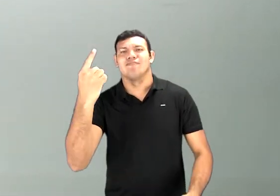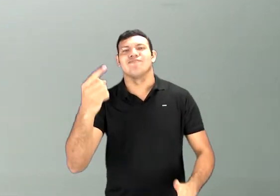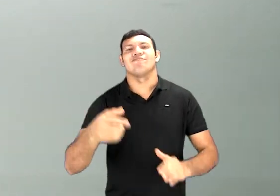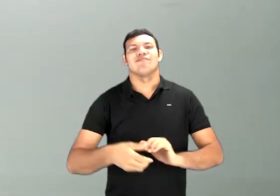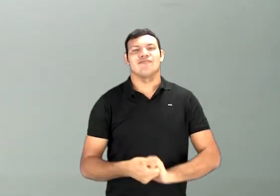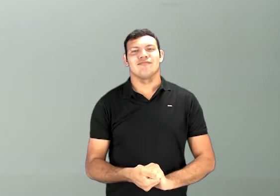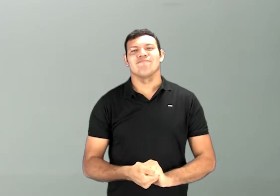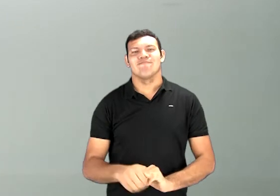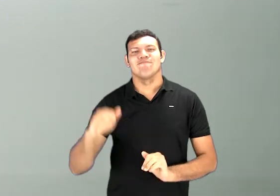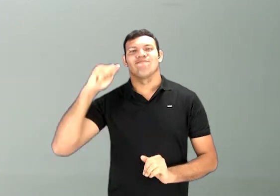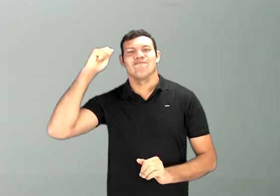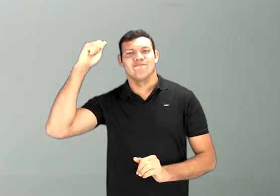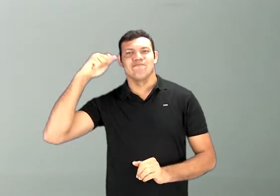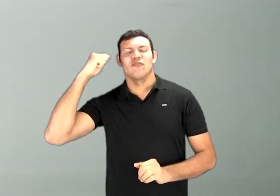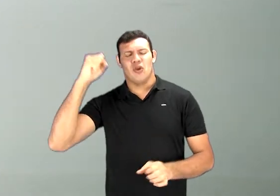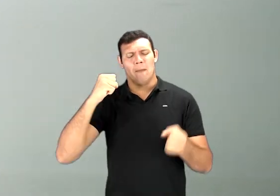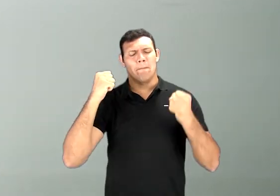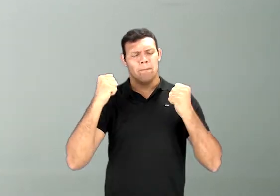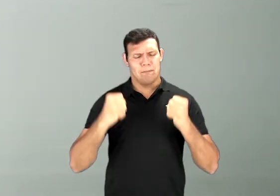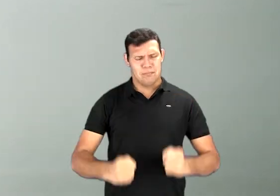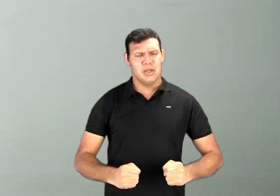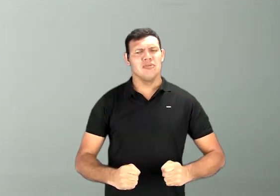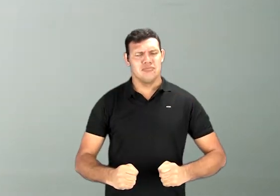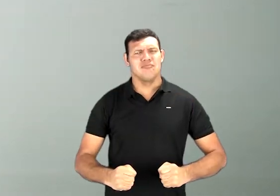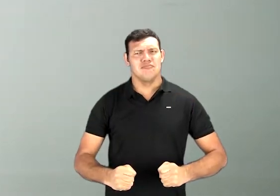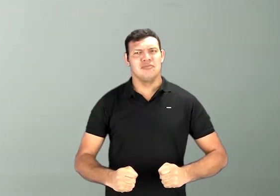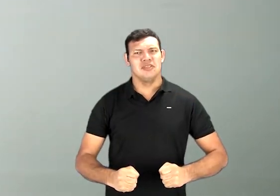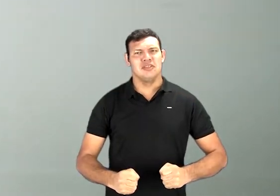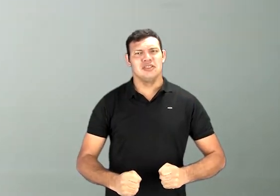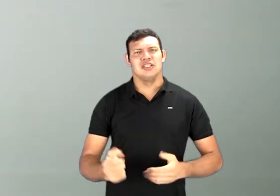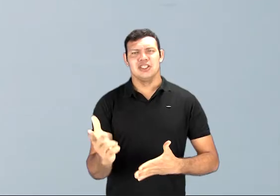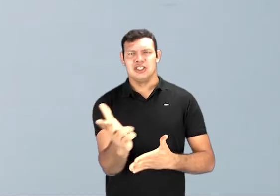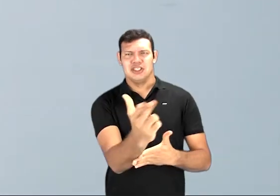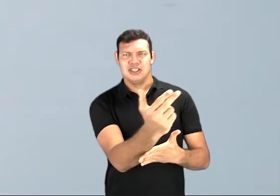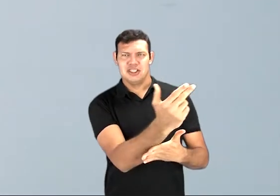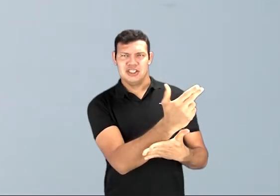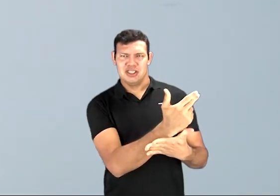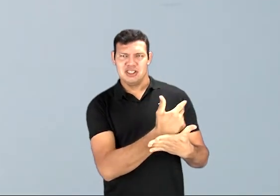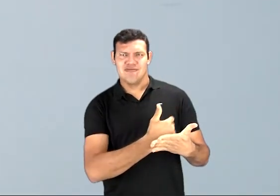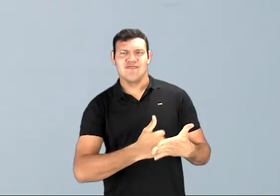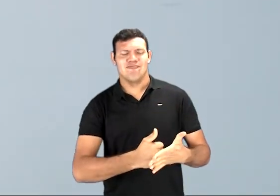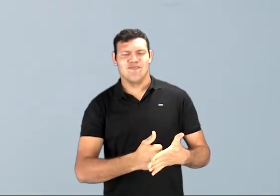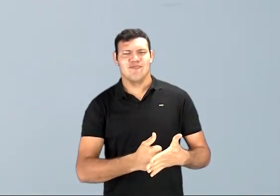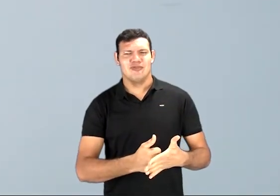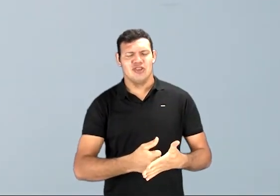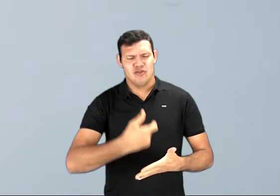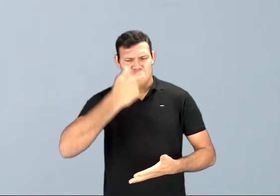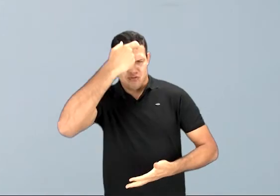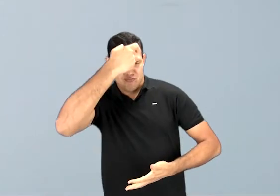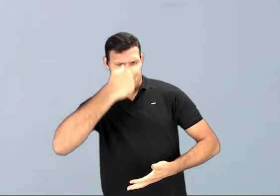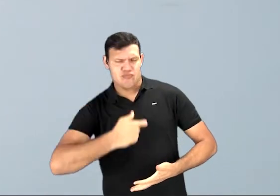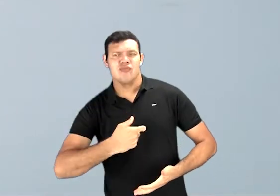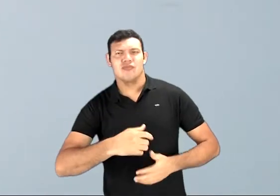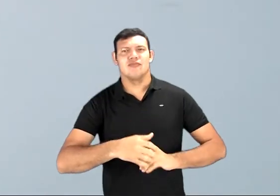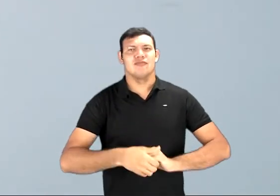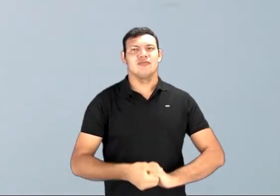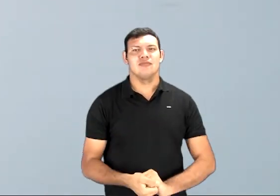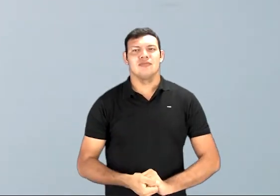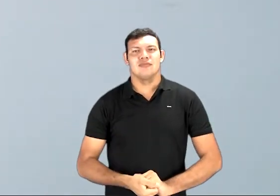o artista pode falar de coisas que são particulares de seu mundo, da